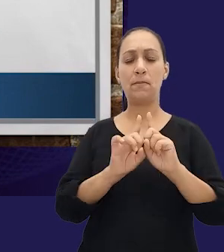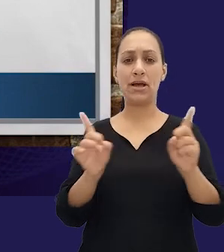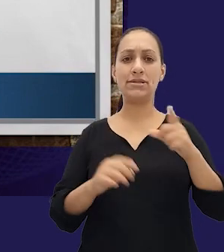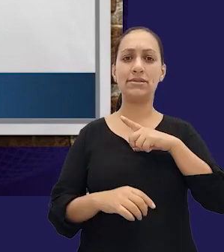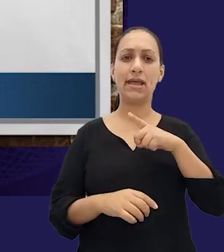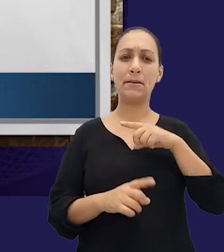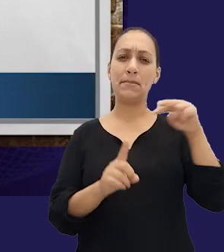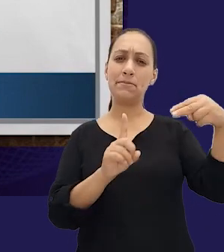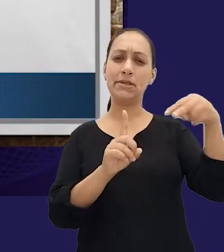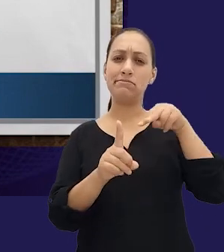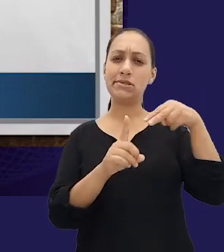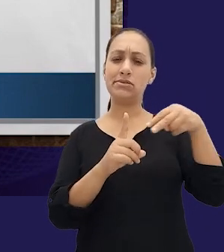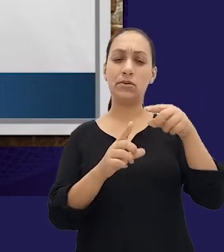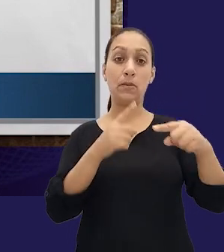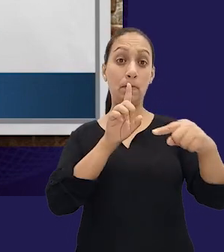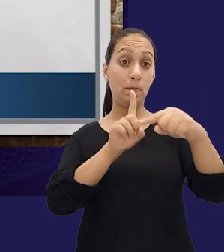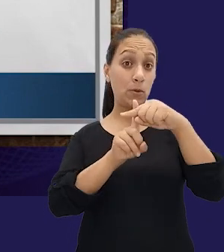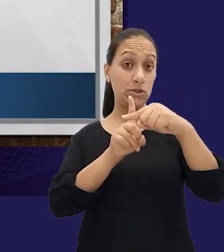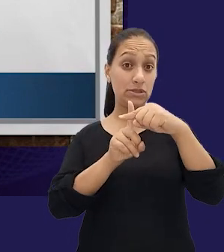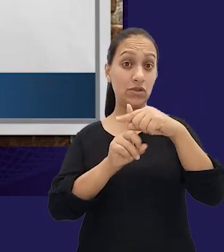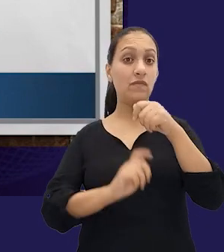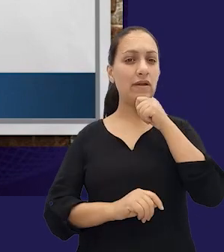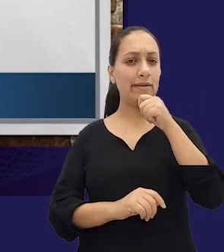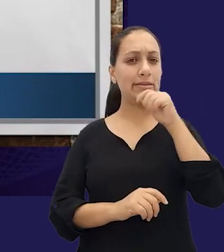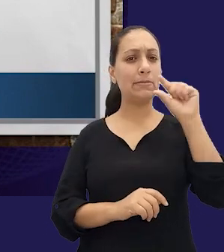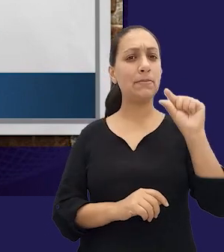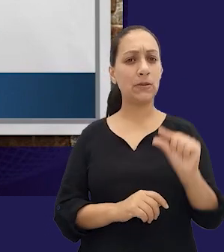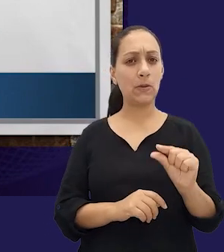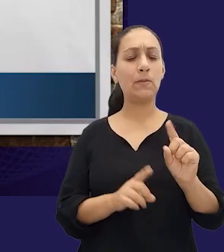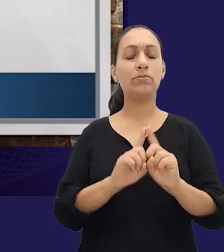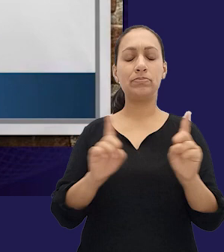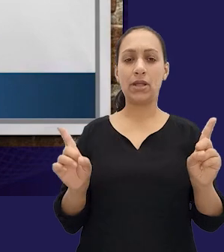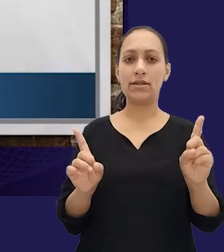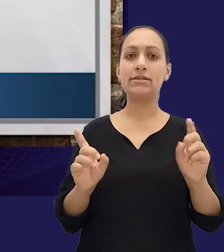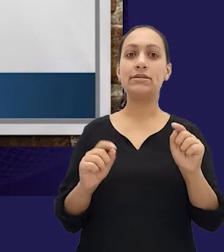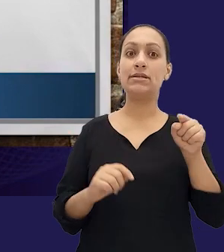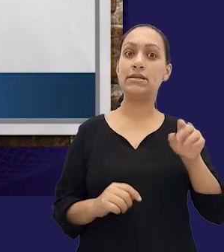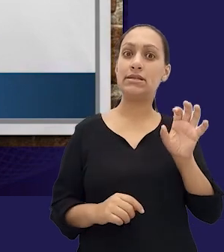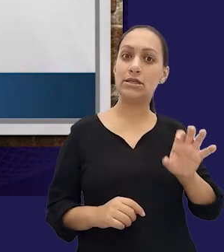perspectiva positiva, ainda que pequena, né, de que isso possa realmente ser